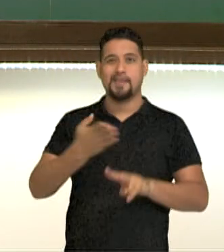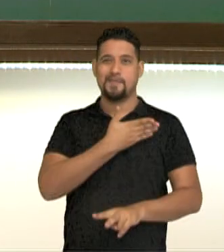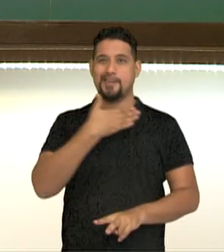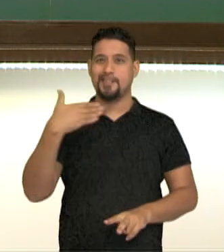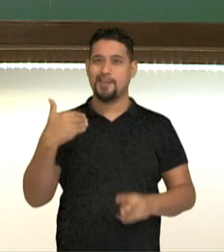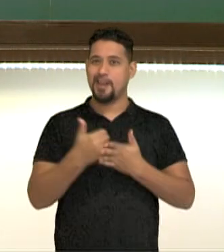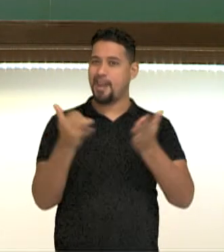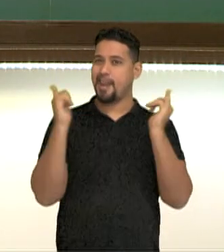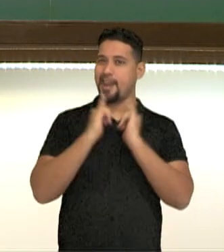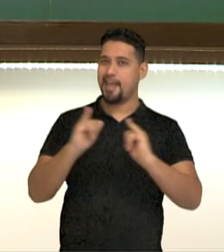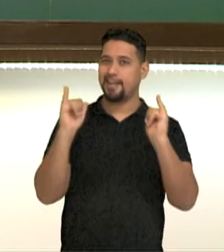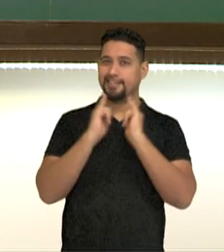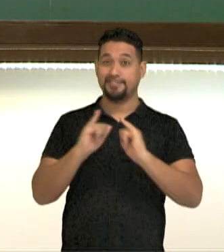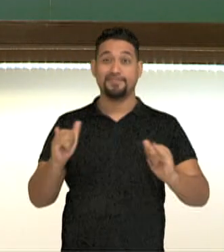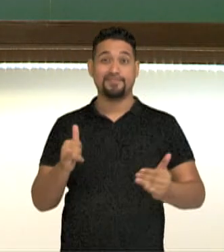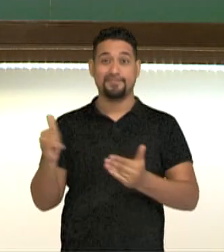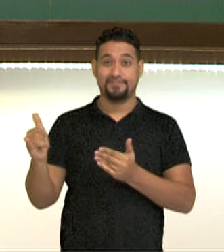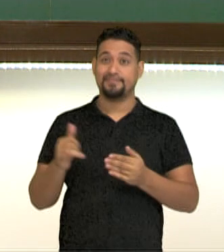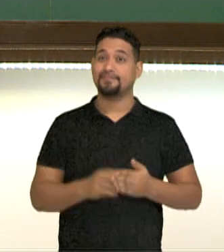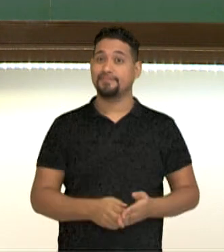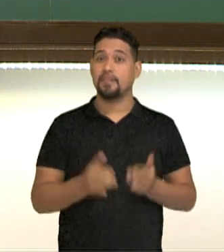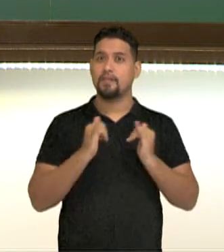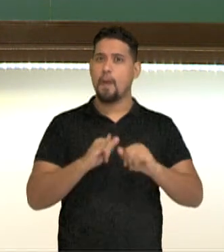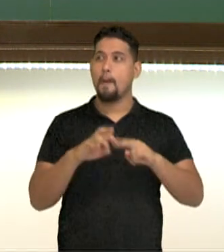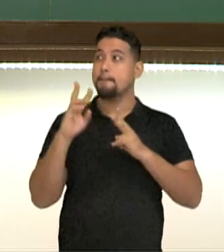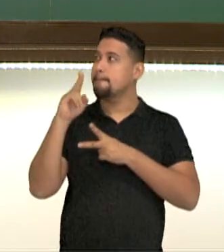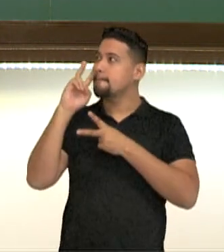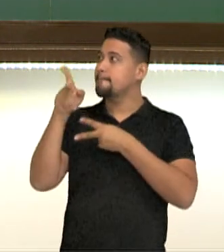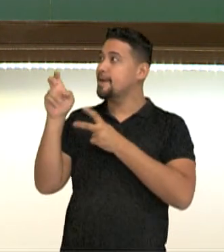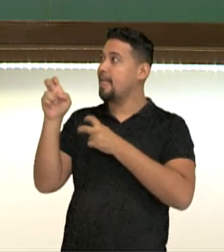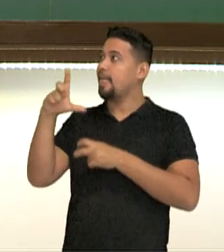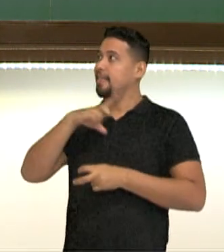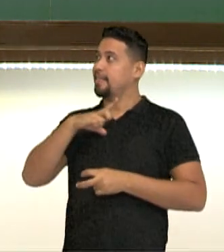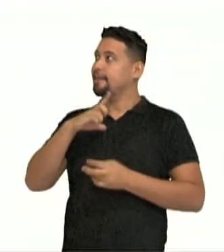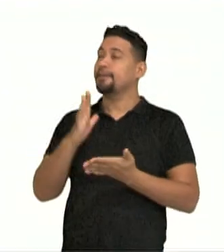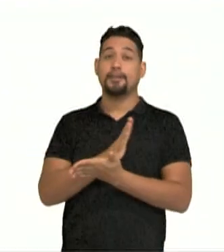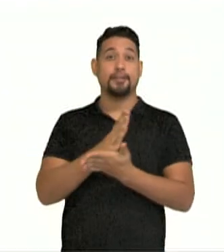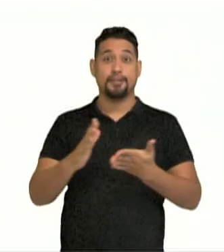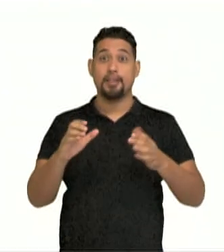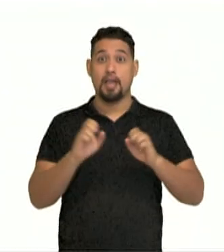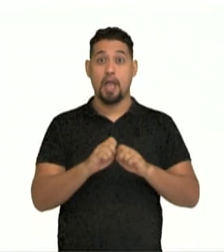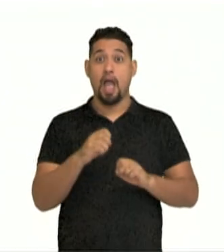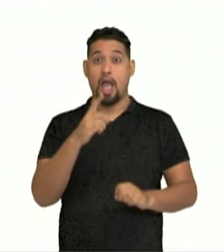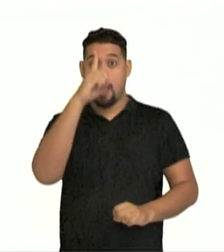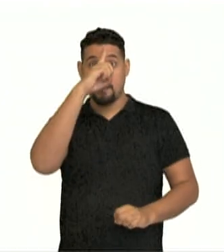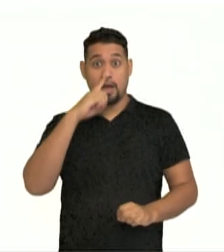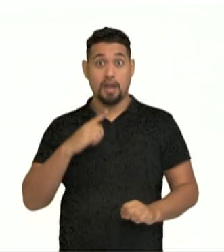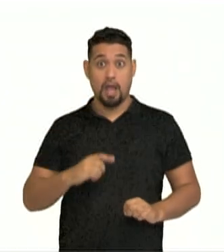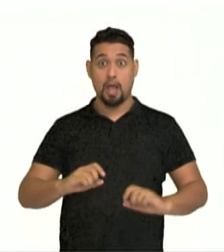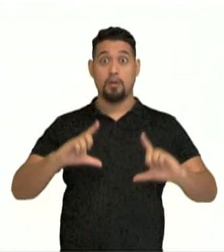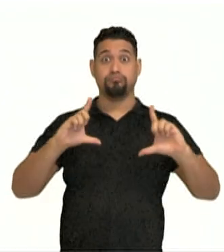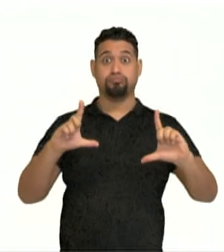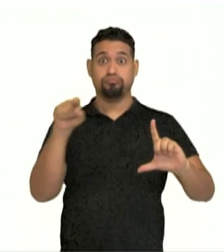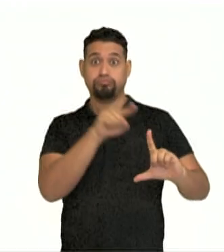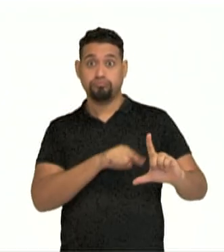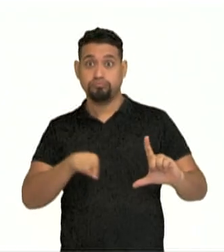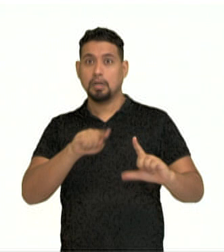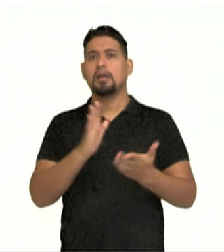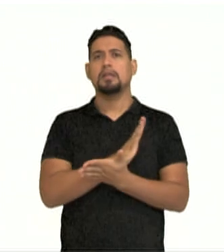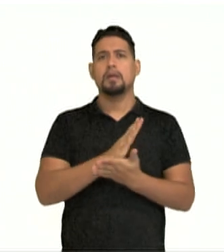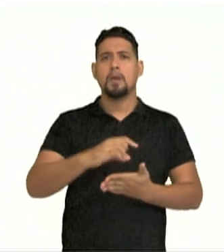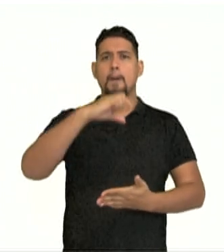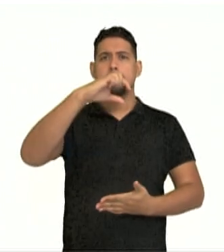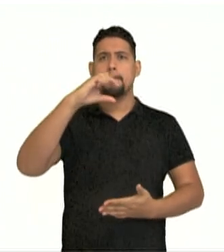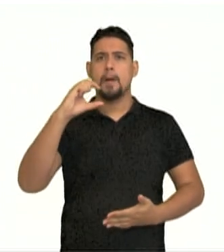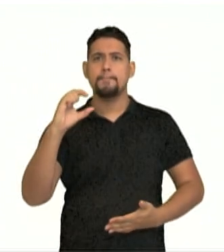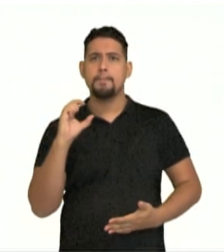a divulgação desses dados. Observe ali que nós temos uma parte grande em amarelo e mais algumas partes divididas.